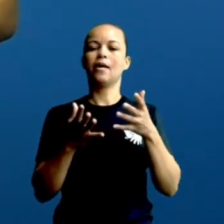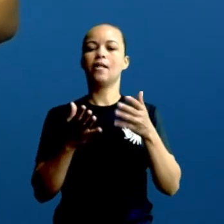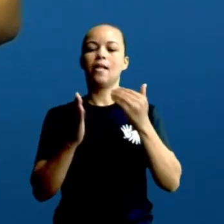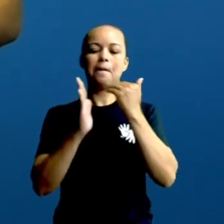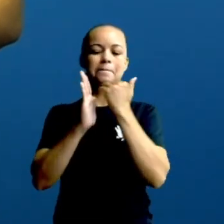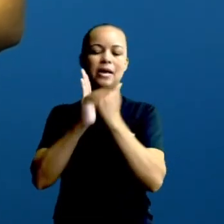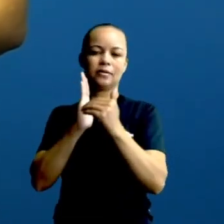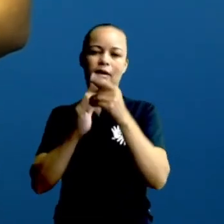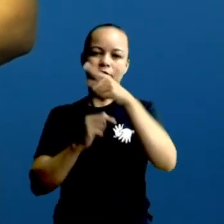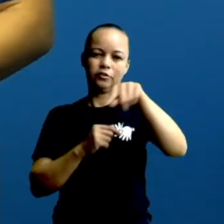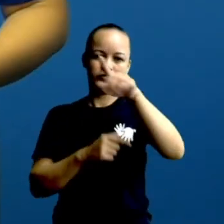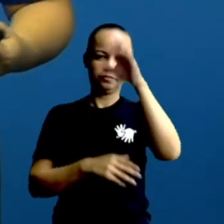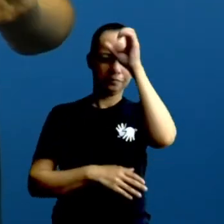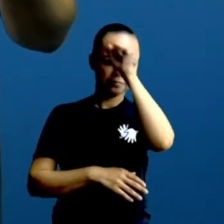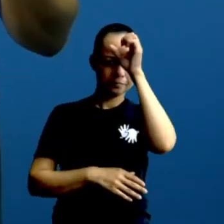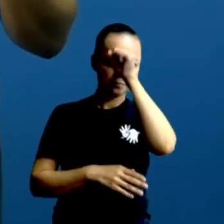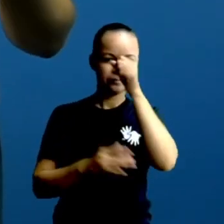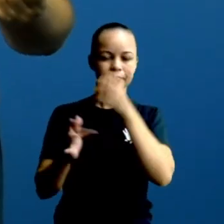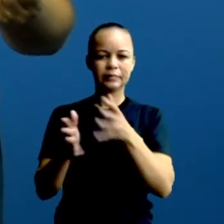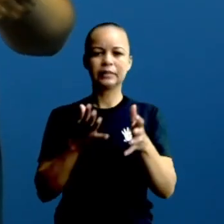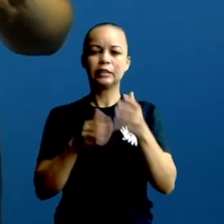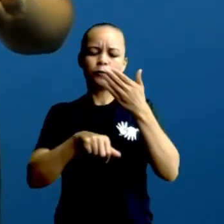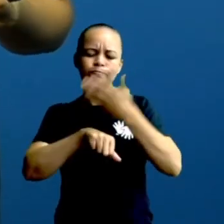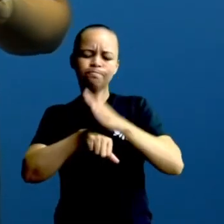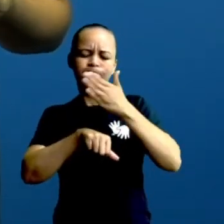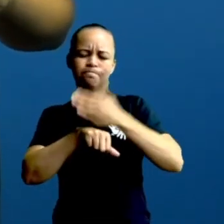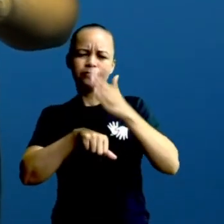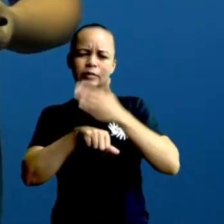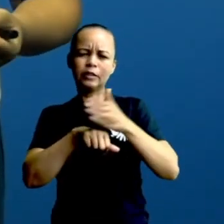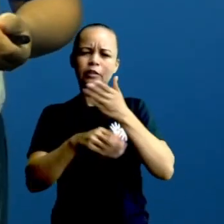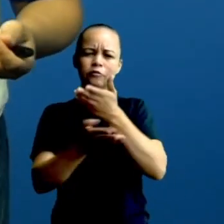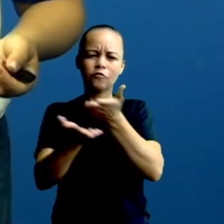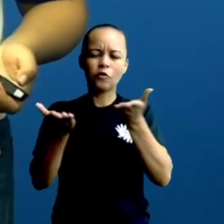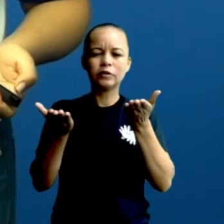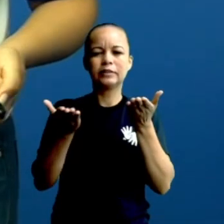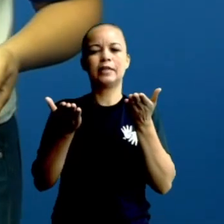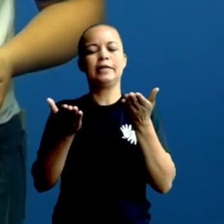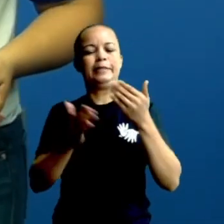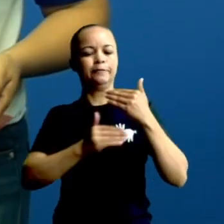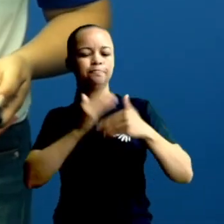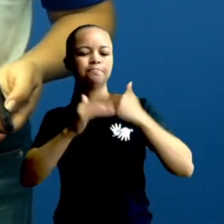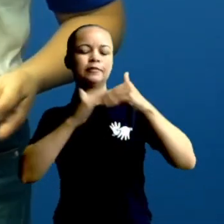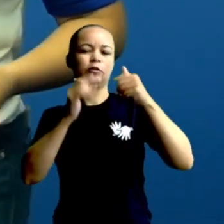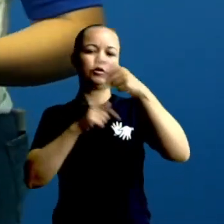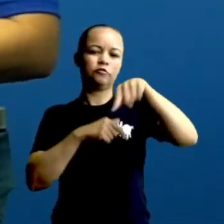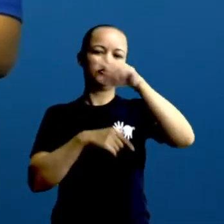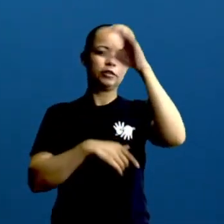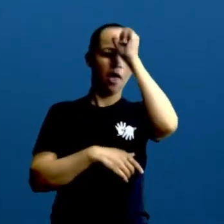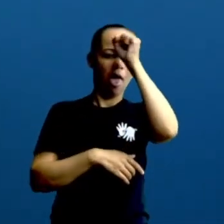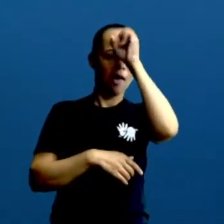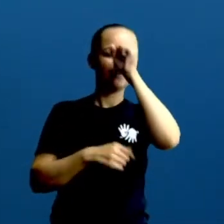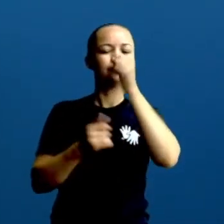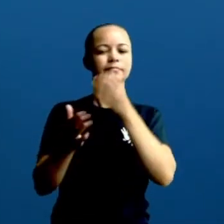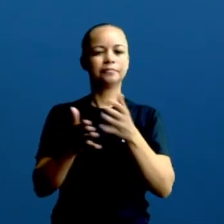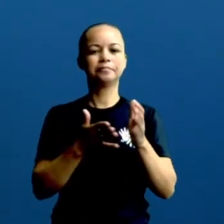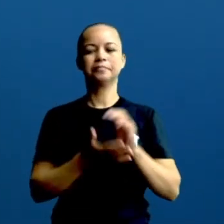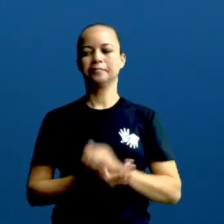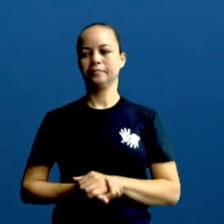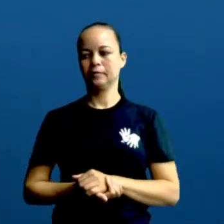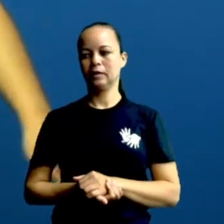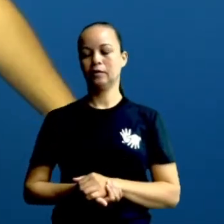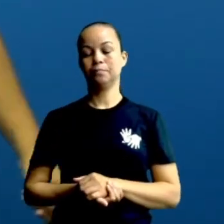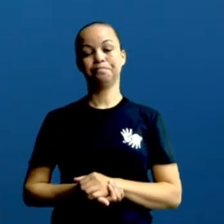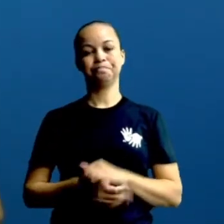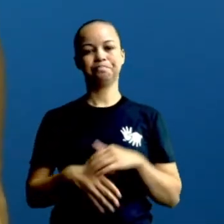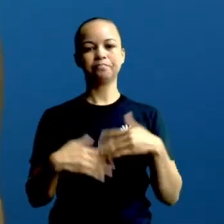que você aprendeu um então treinando você aperfeiçoa o que você aprendeu Tá certo